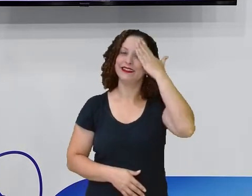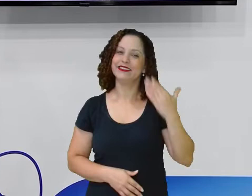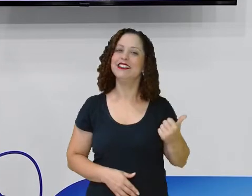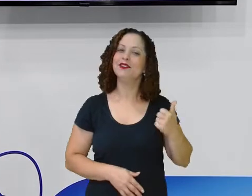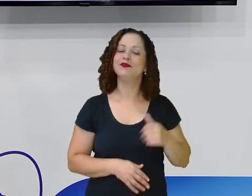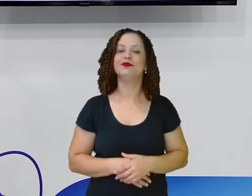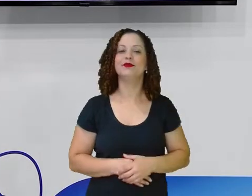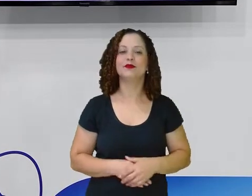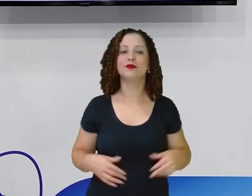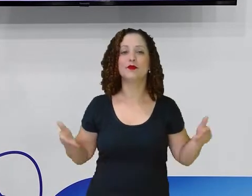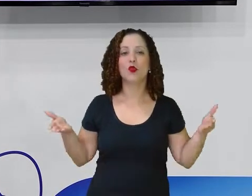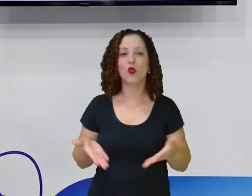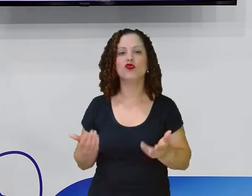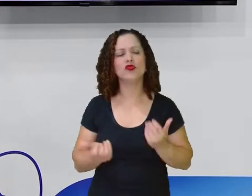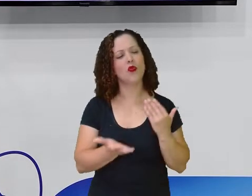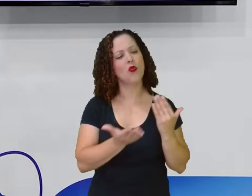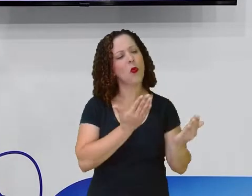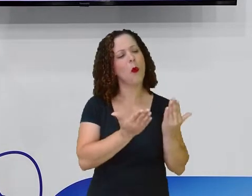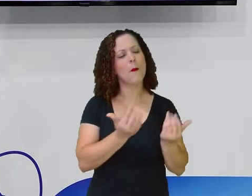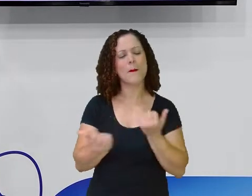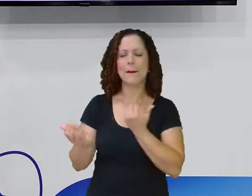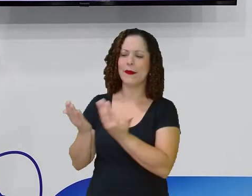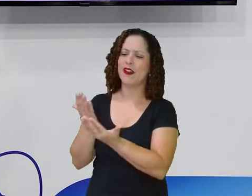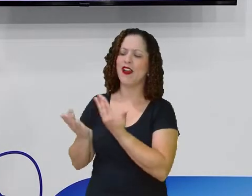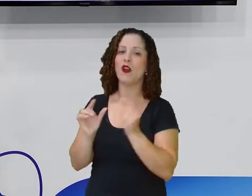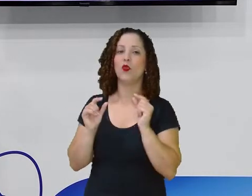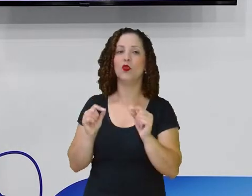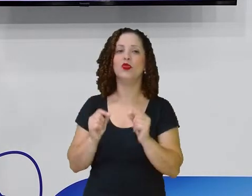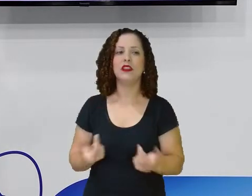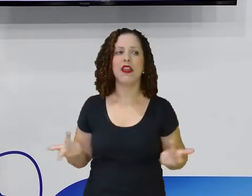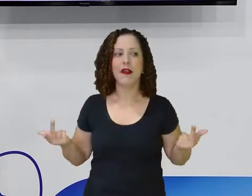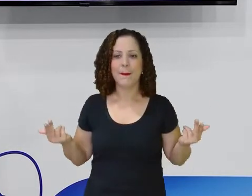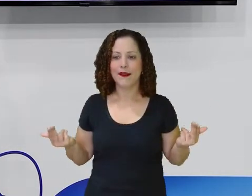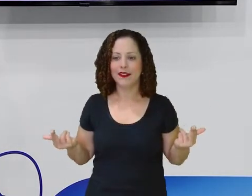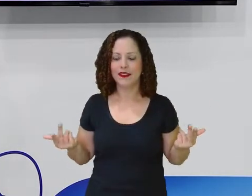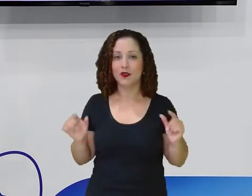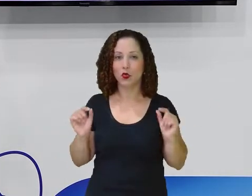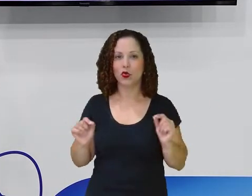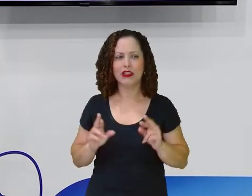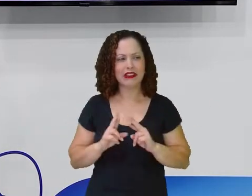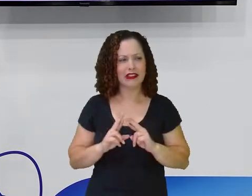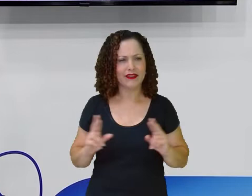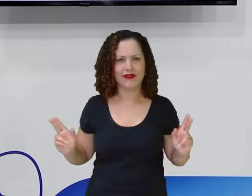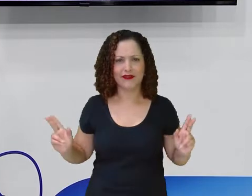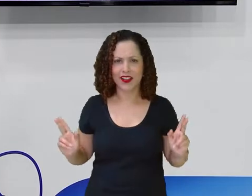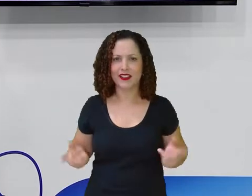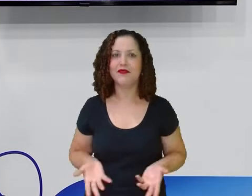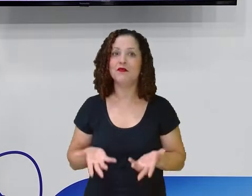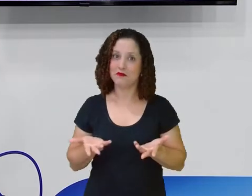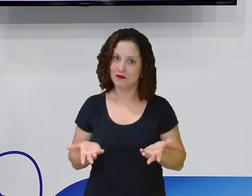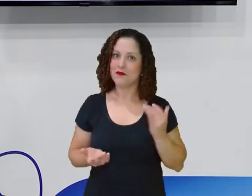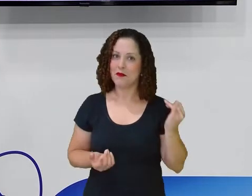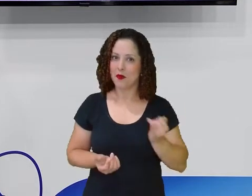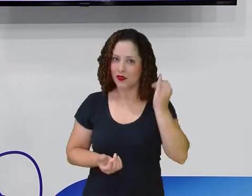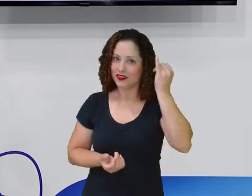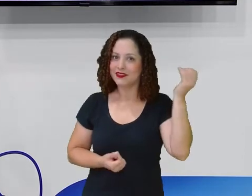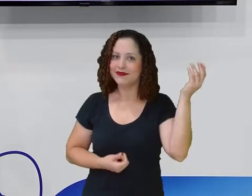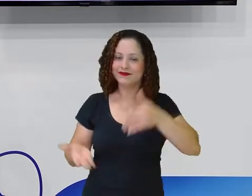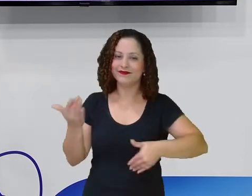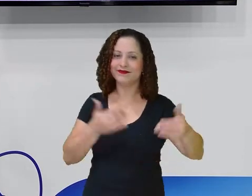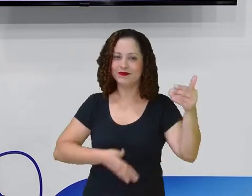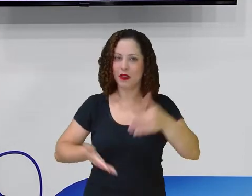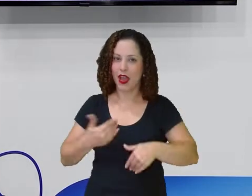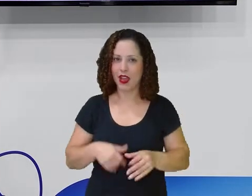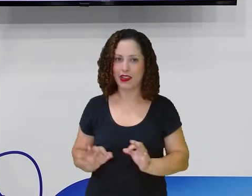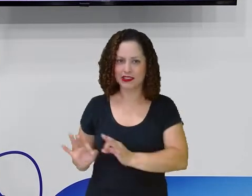vamos comparar o que tem de semelhante, o que tem de diferente. Então, vale a pena vocês participarem. Se você não